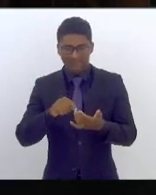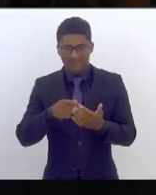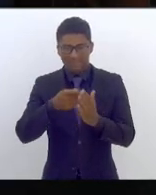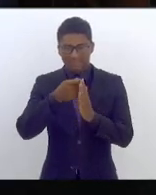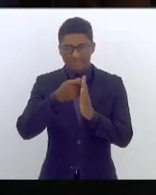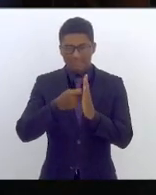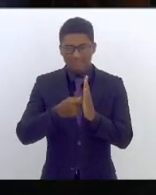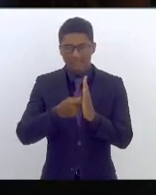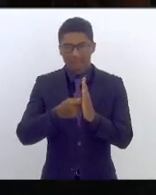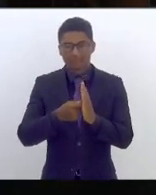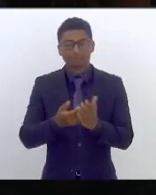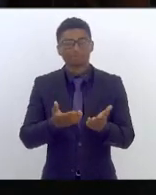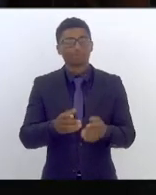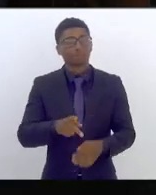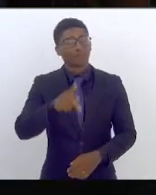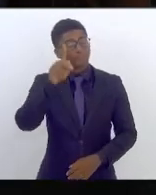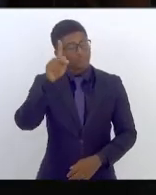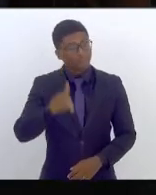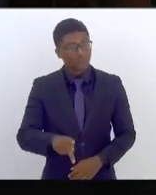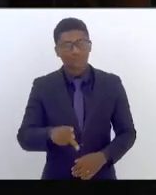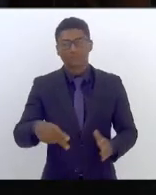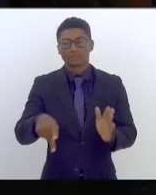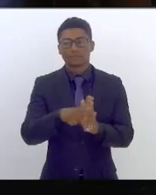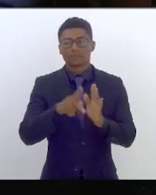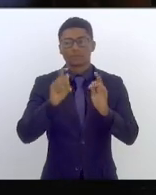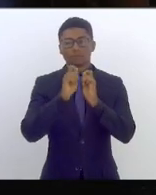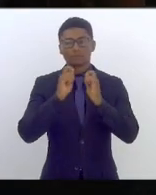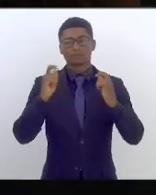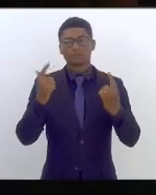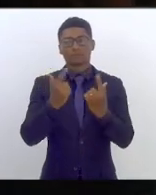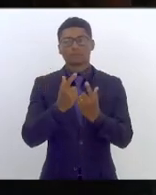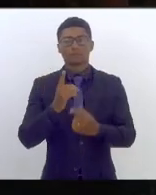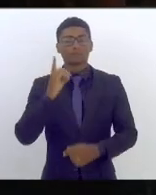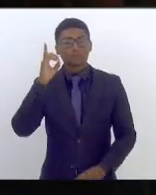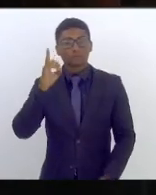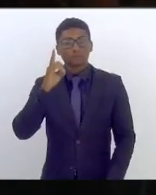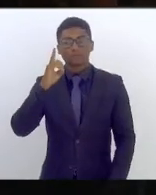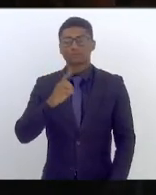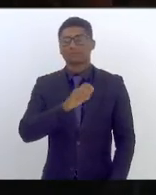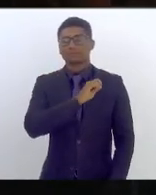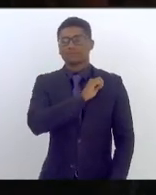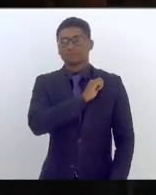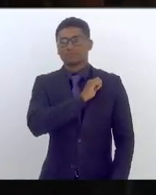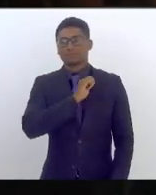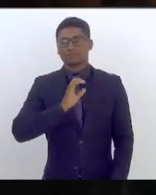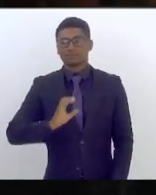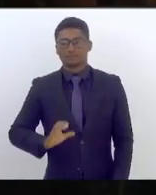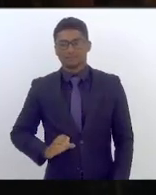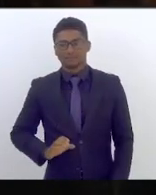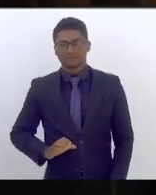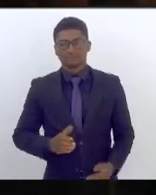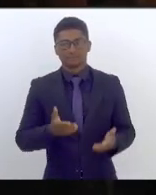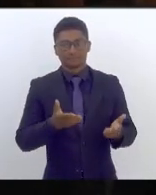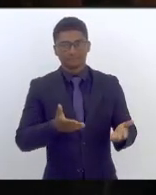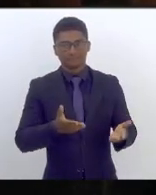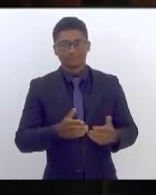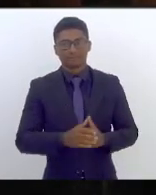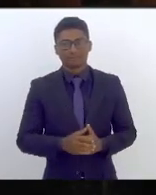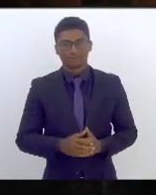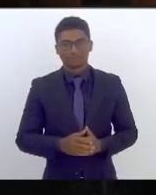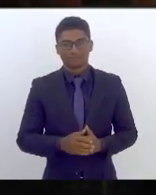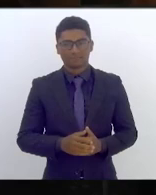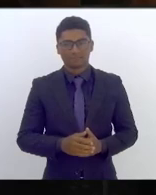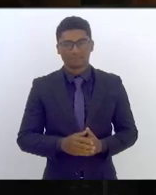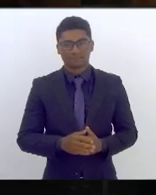excelentíssimo senhor presidente da Assembleia Deputado André Siciliano a quem eu farei